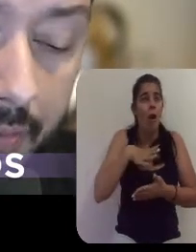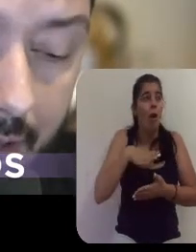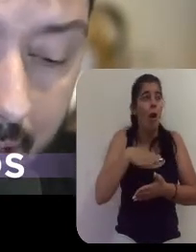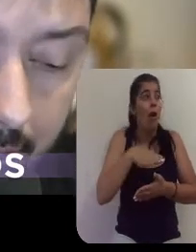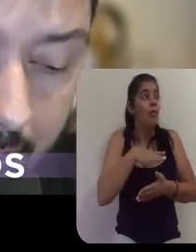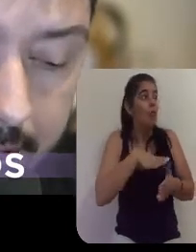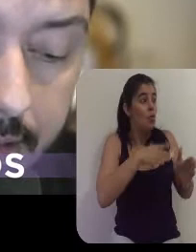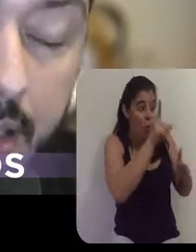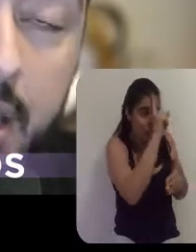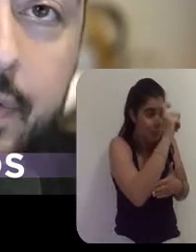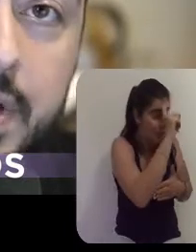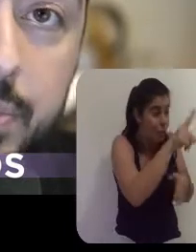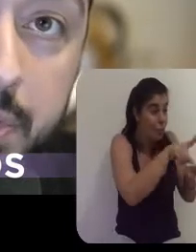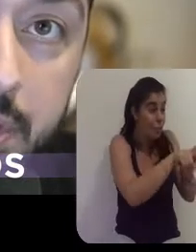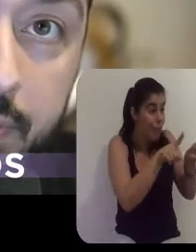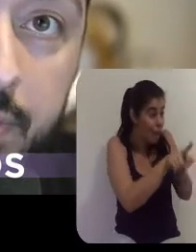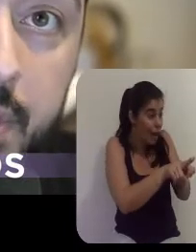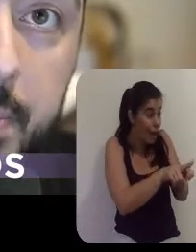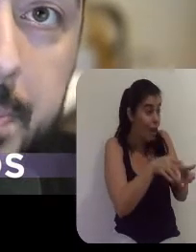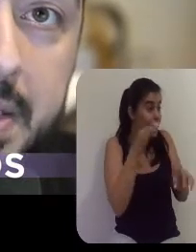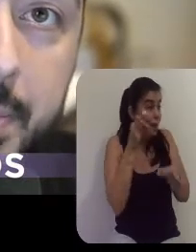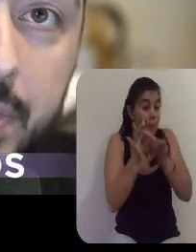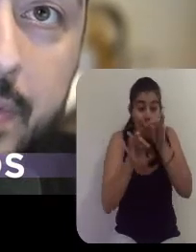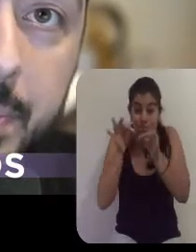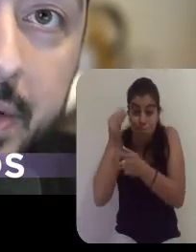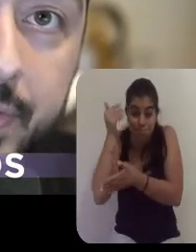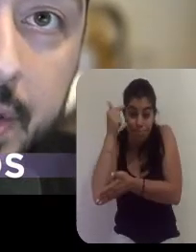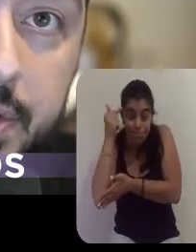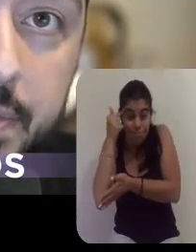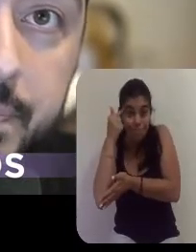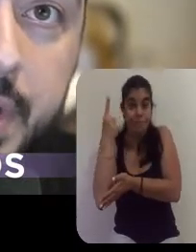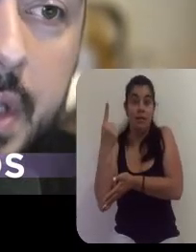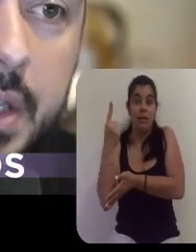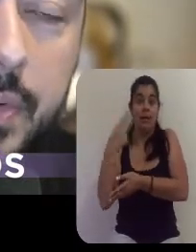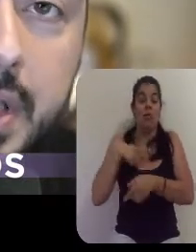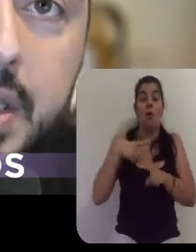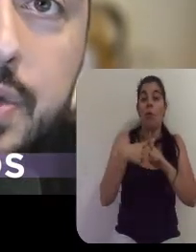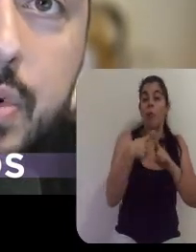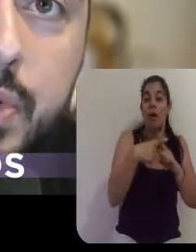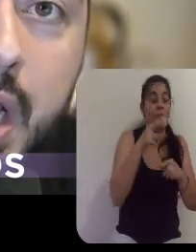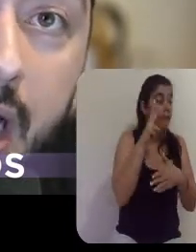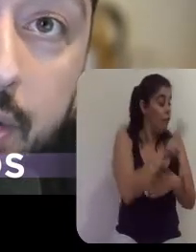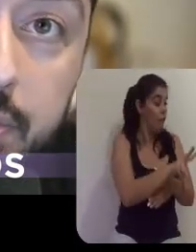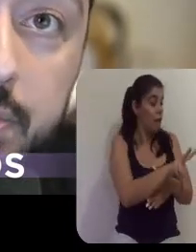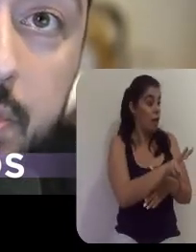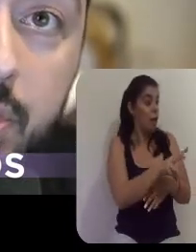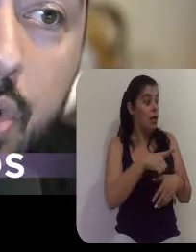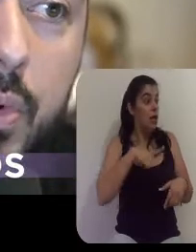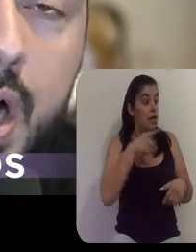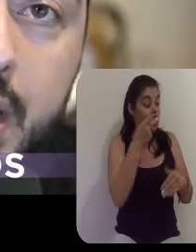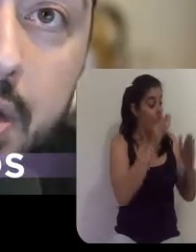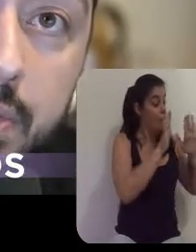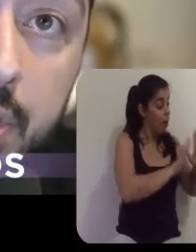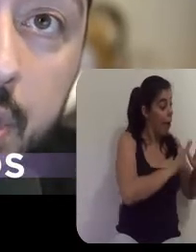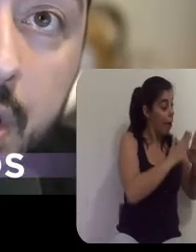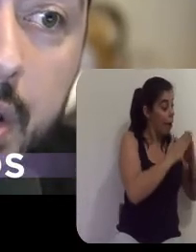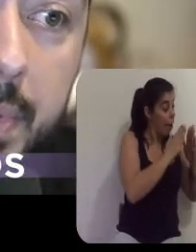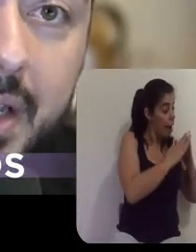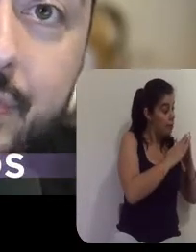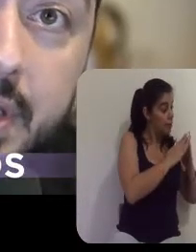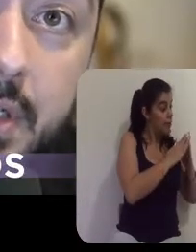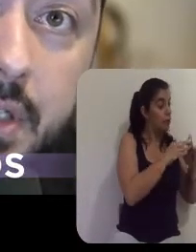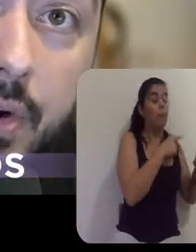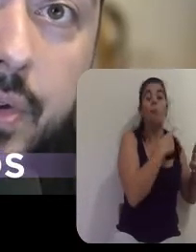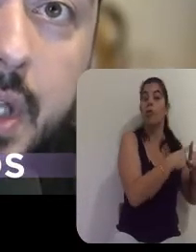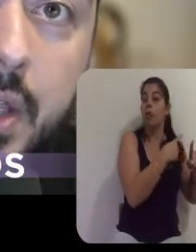isso. E ficar em casa e fazer o possível para passar pelo que vem pela frente. Então entenda isso como um recado, como um carinho